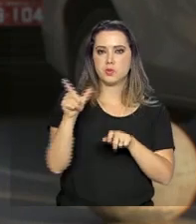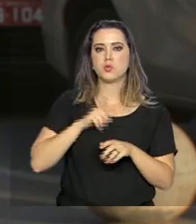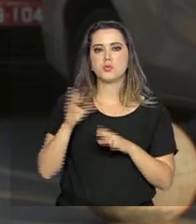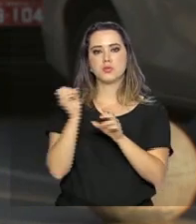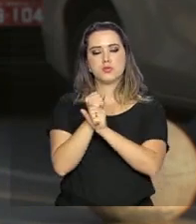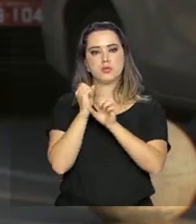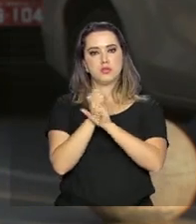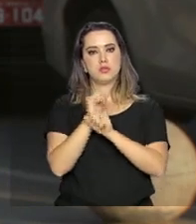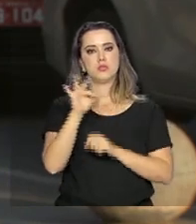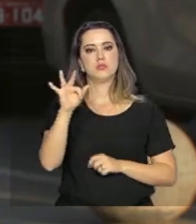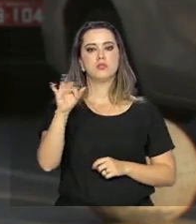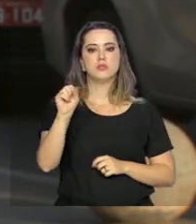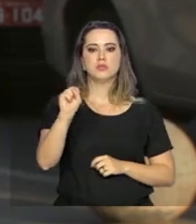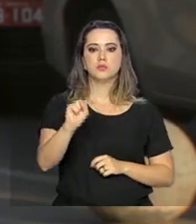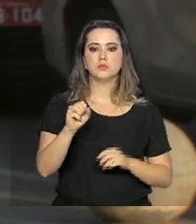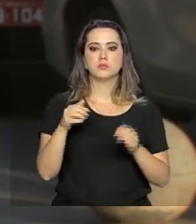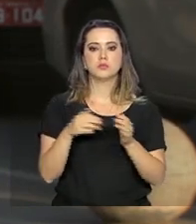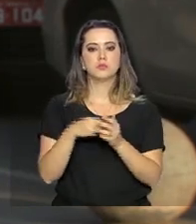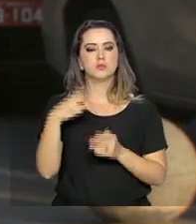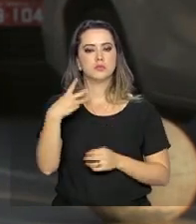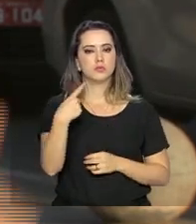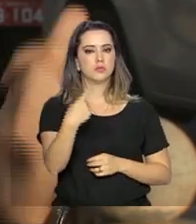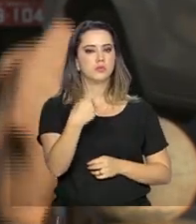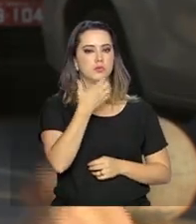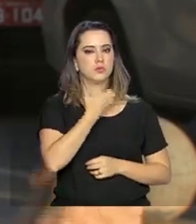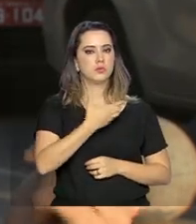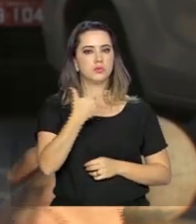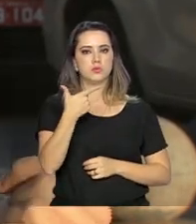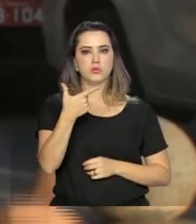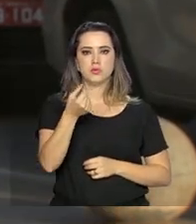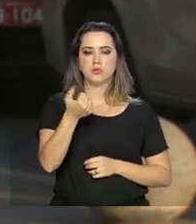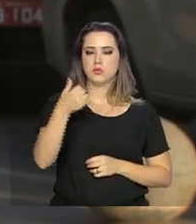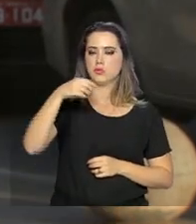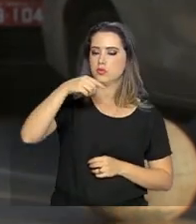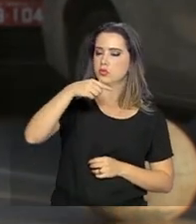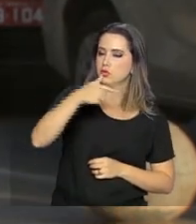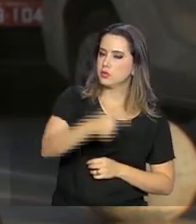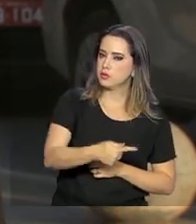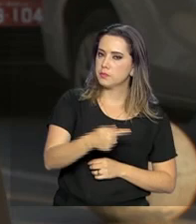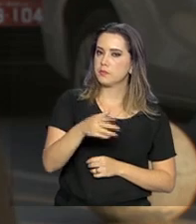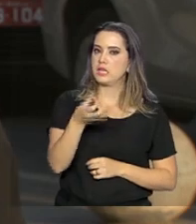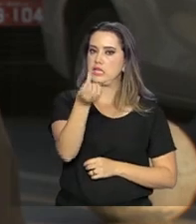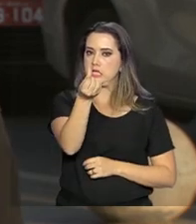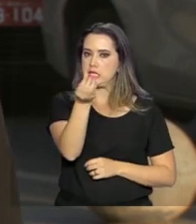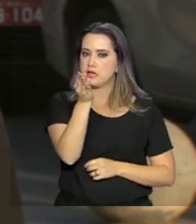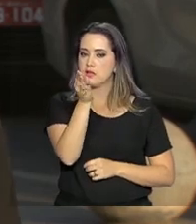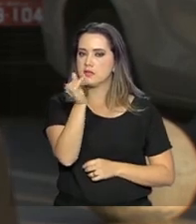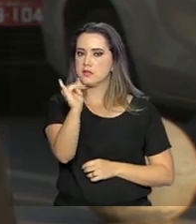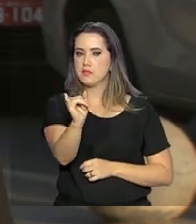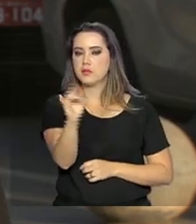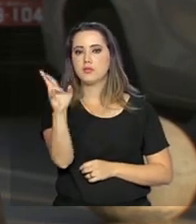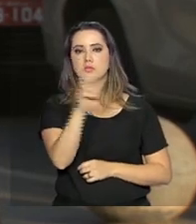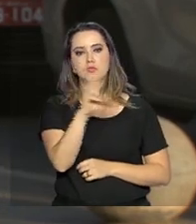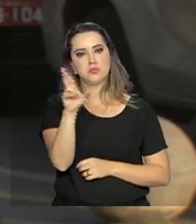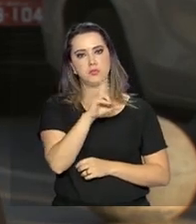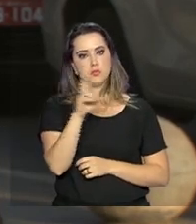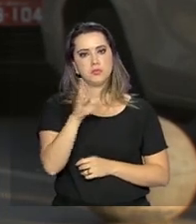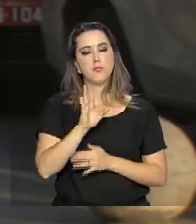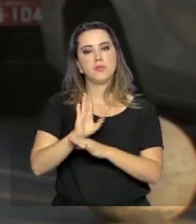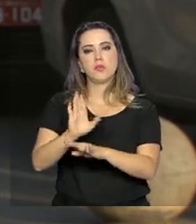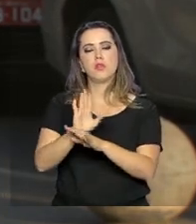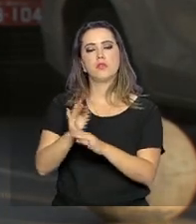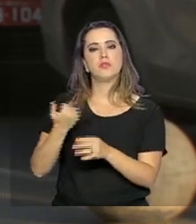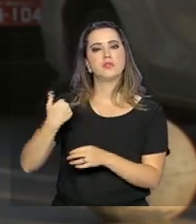nas contas do fundo em 31 de dezembro de 2017 serão 6 bilhões e duzentos milhões de reais beneficiando